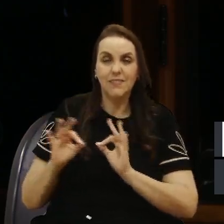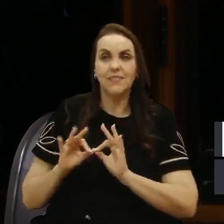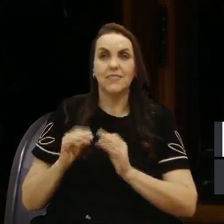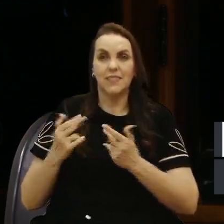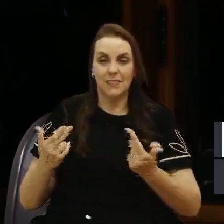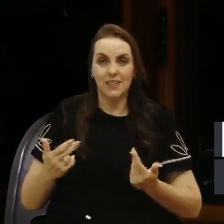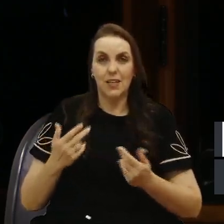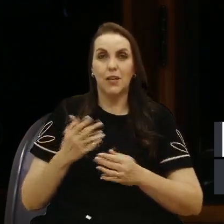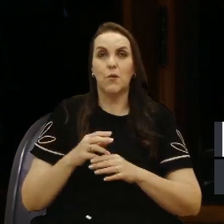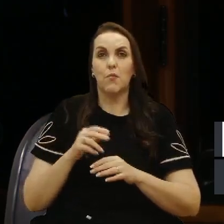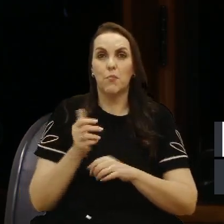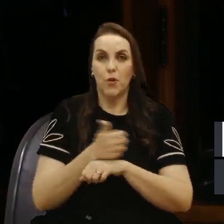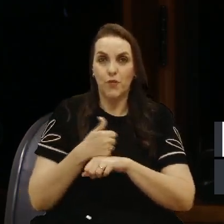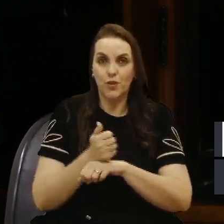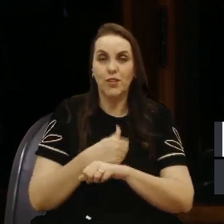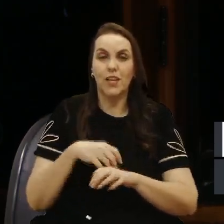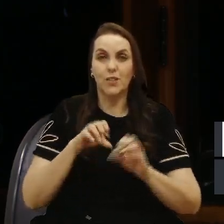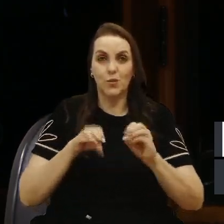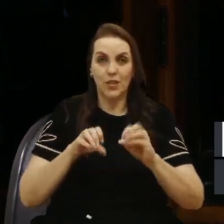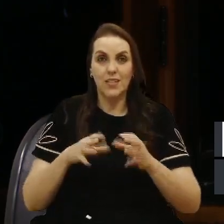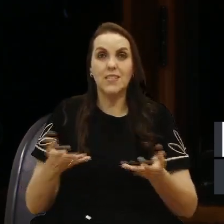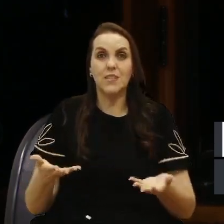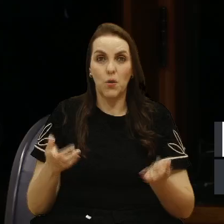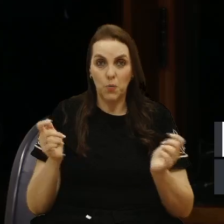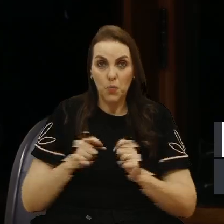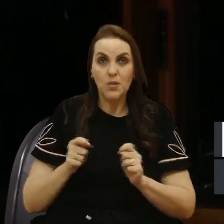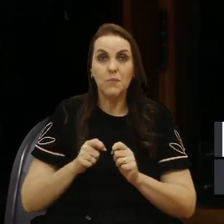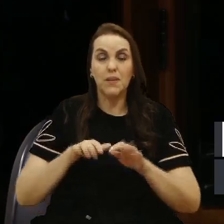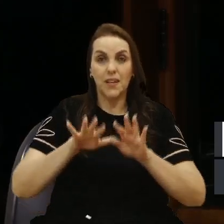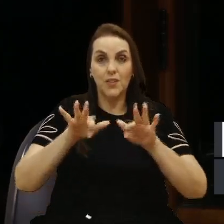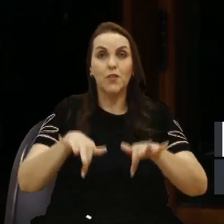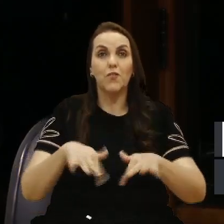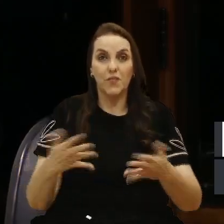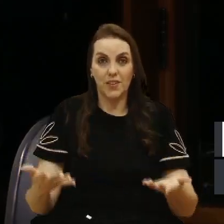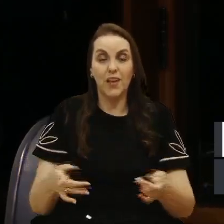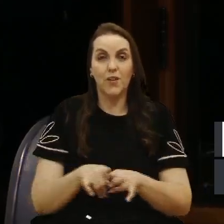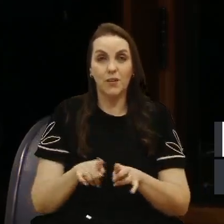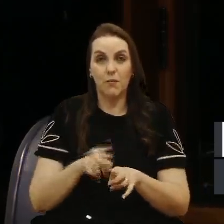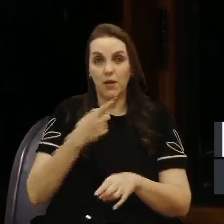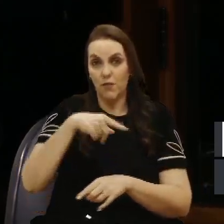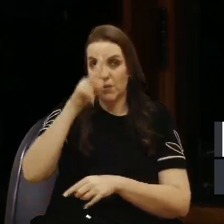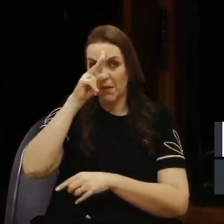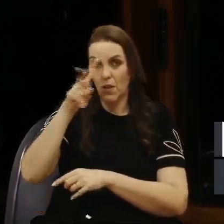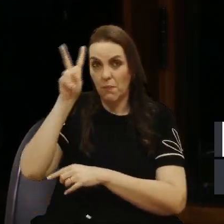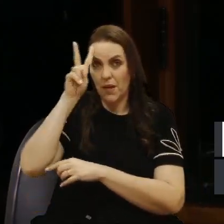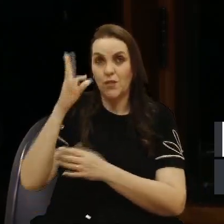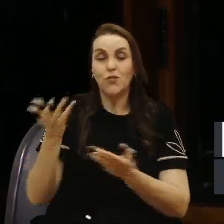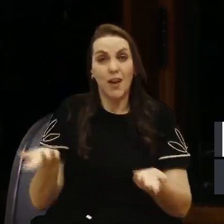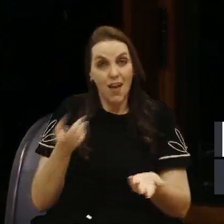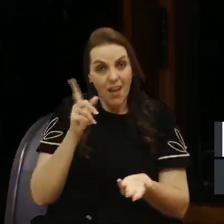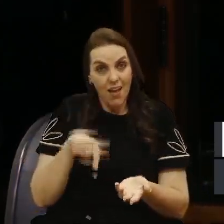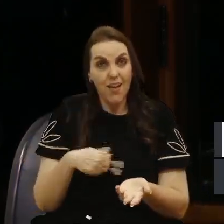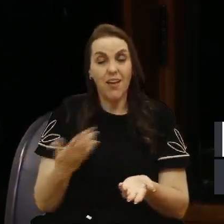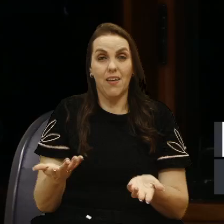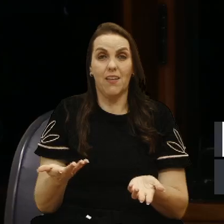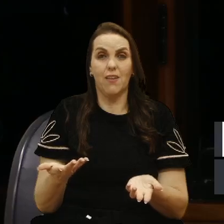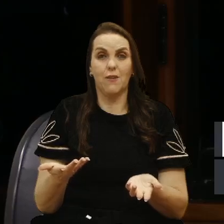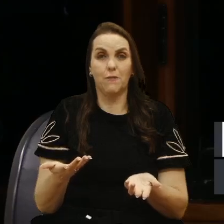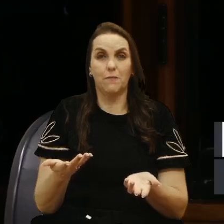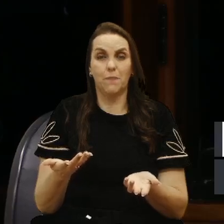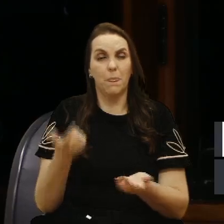que são merendeiras e higienizadoras da nossa escola, possam concluir o seu ensino fundamental e médio. Então, há que